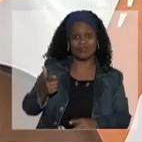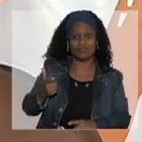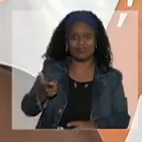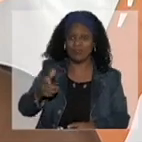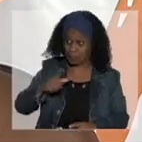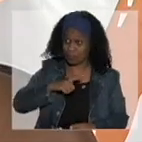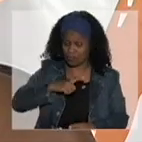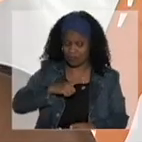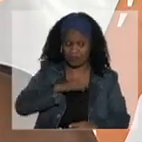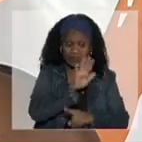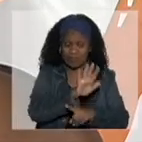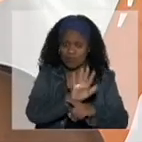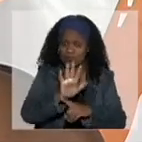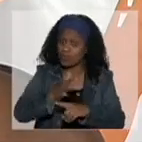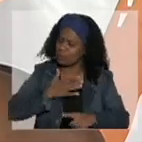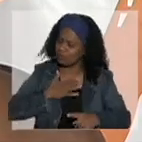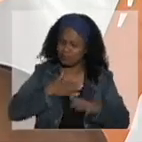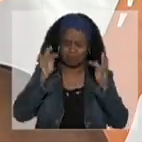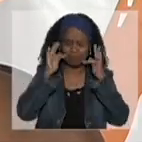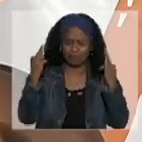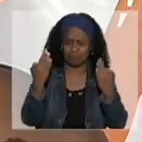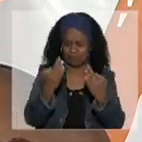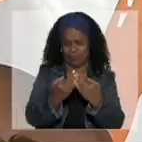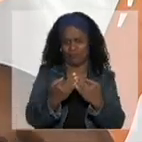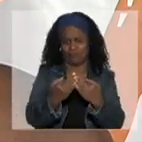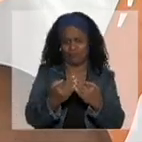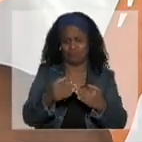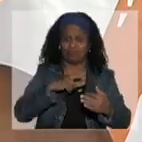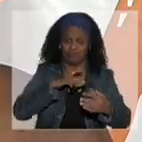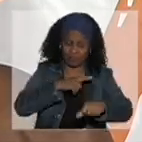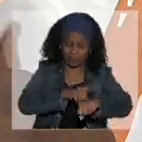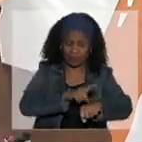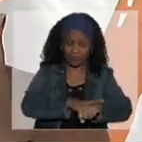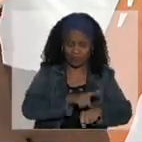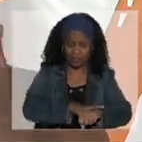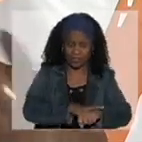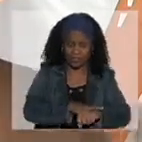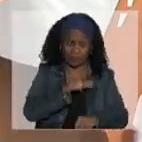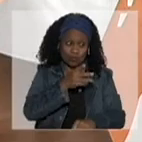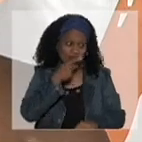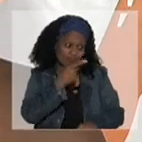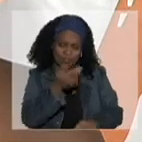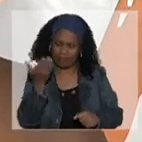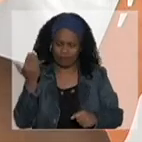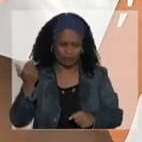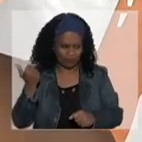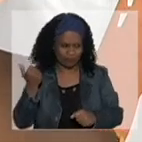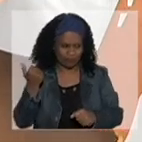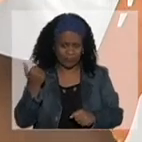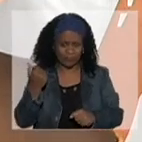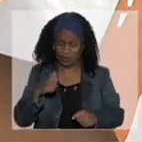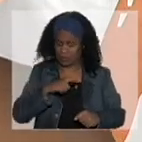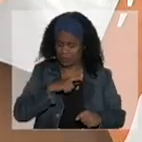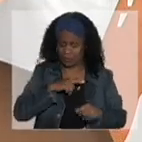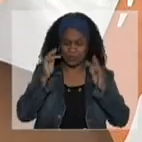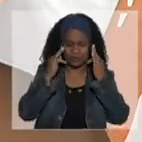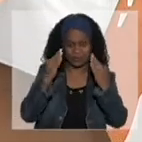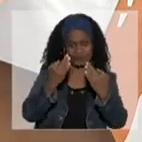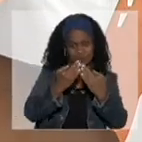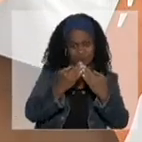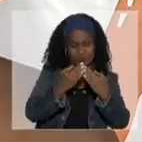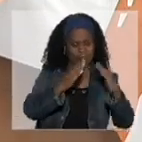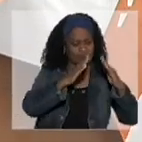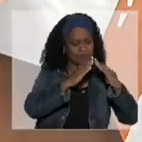e ajudou muito a minha casa porque teve tempo na minha família como foi para você lá fora que a gente